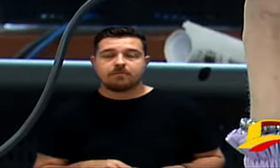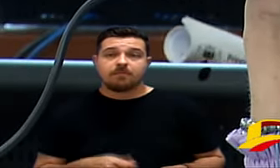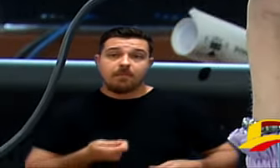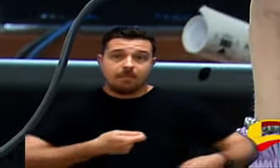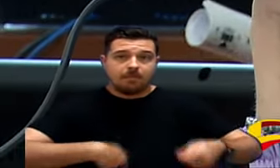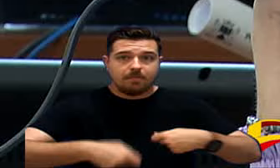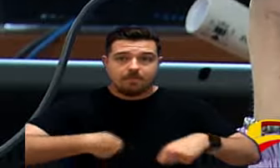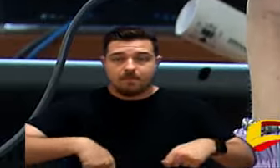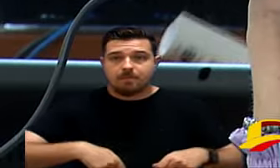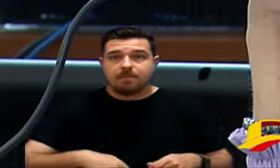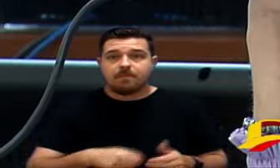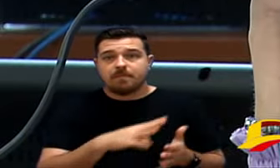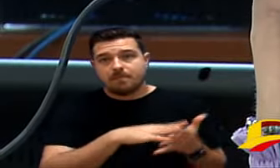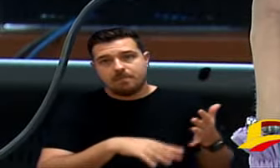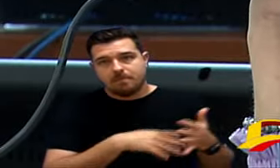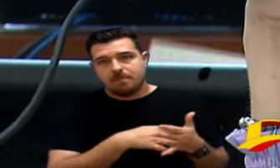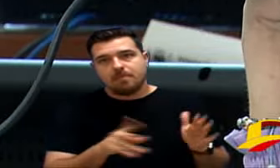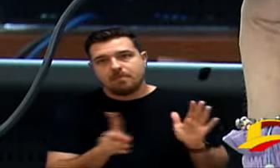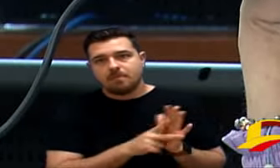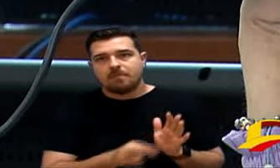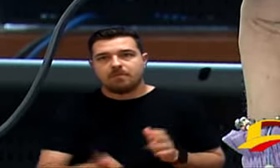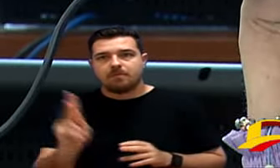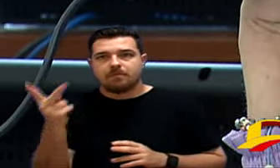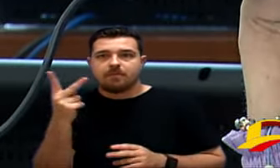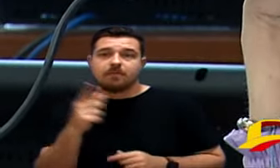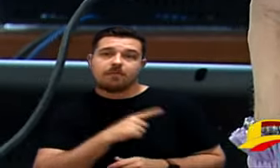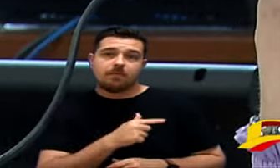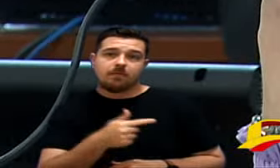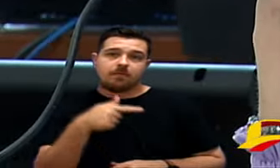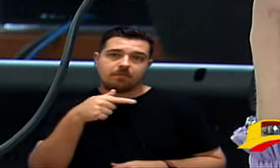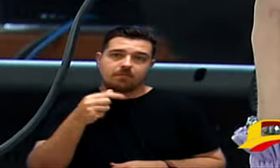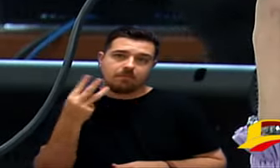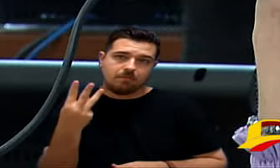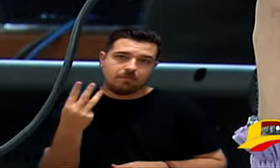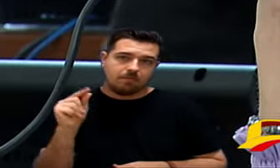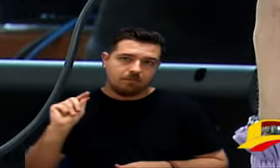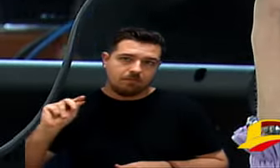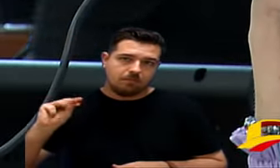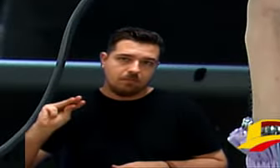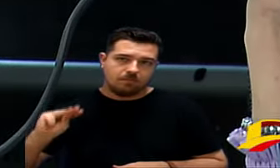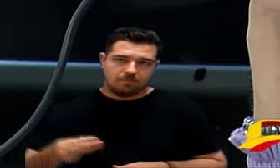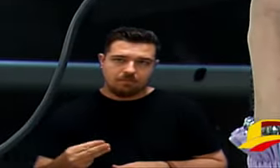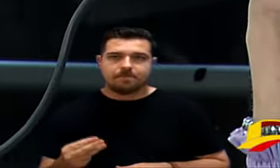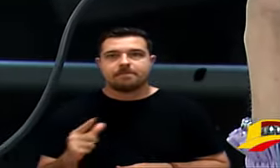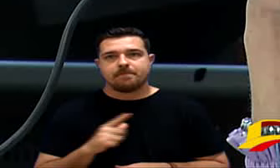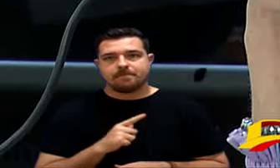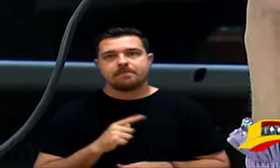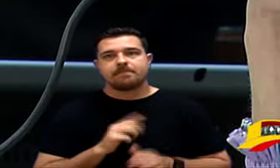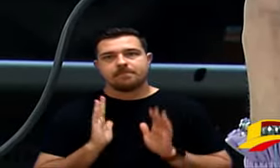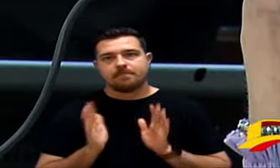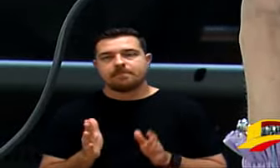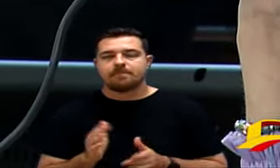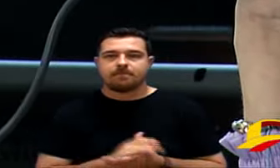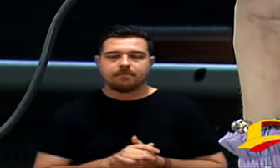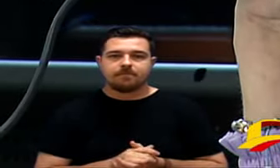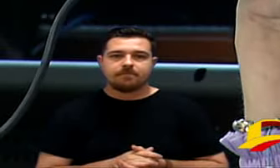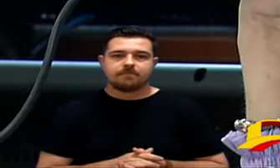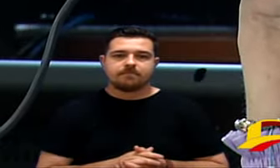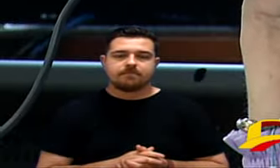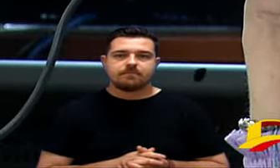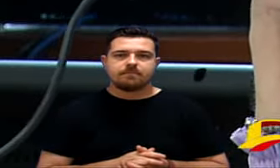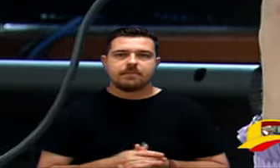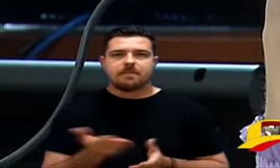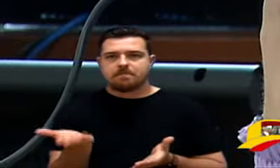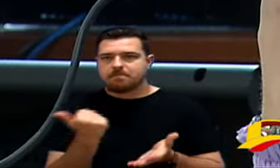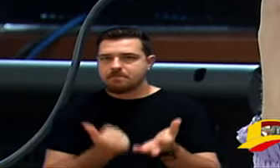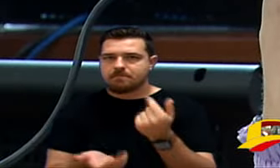para pagar os serviços né o RH São 73 milhões né de um total de 81 milhões